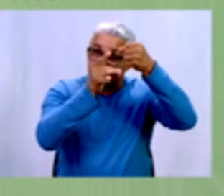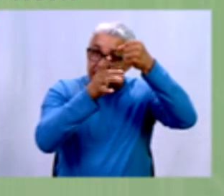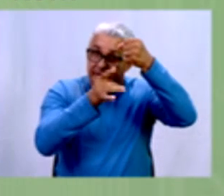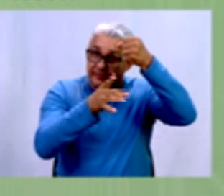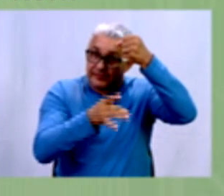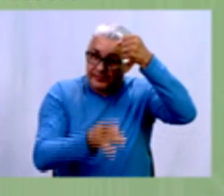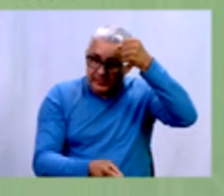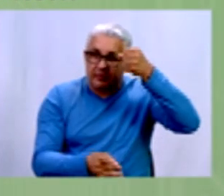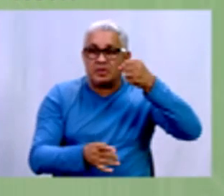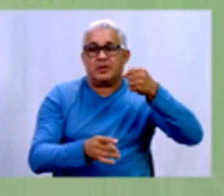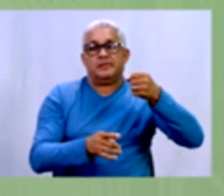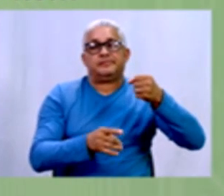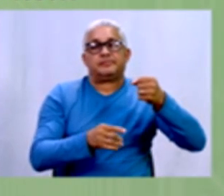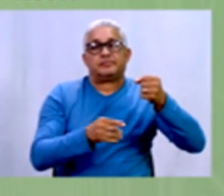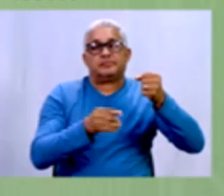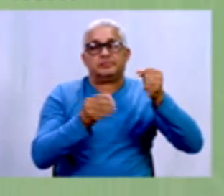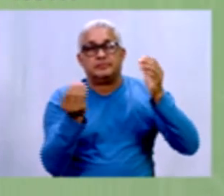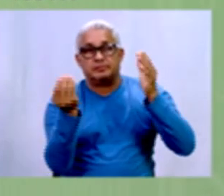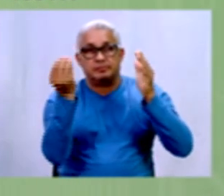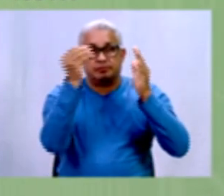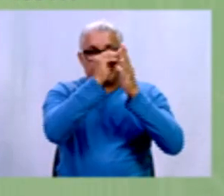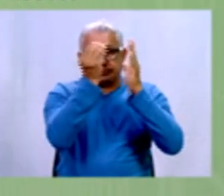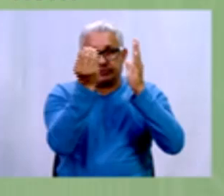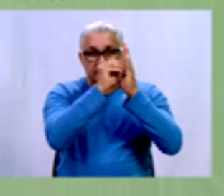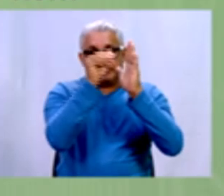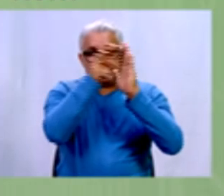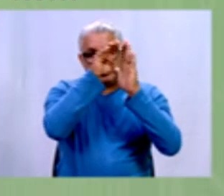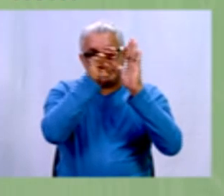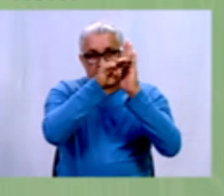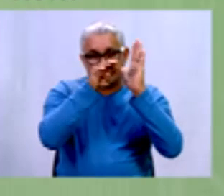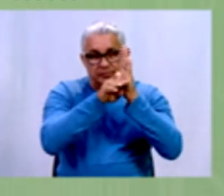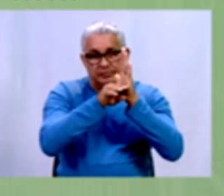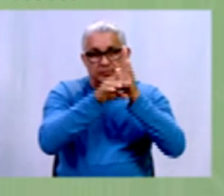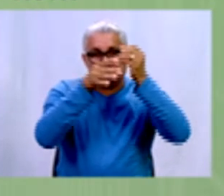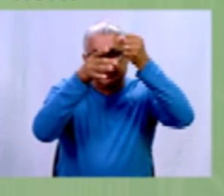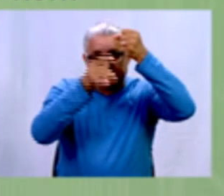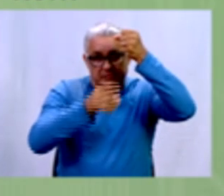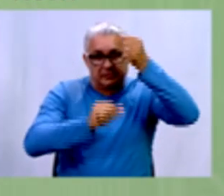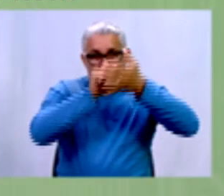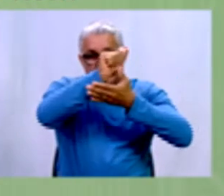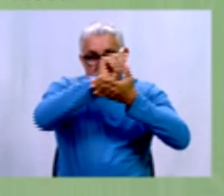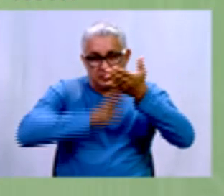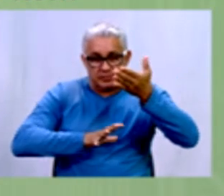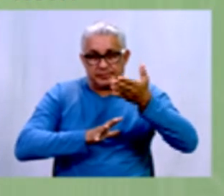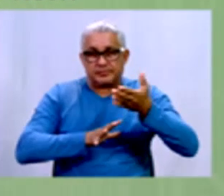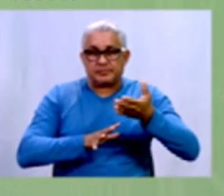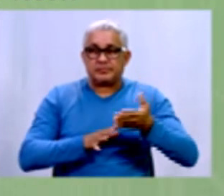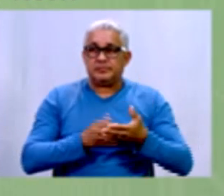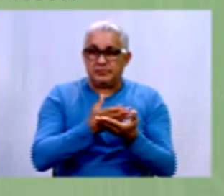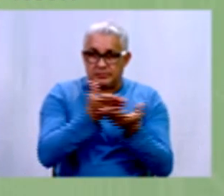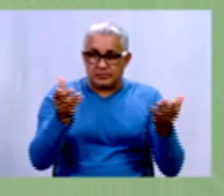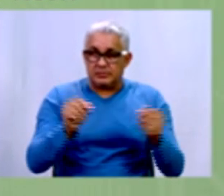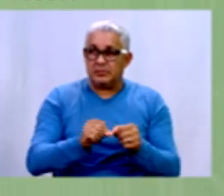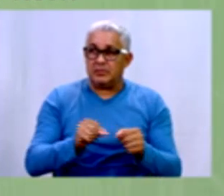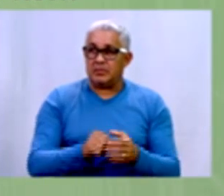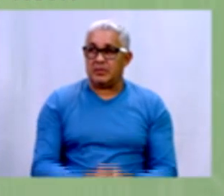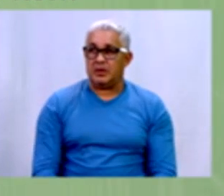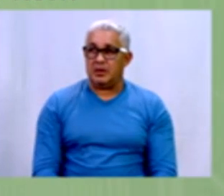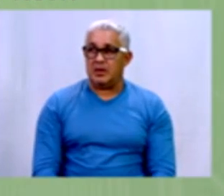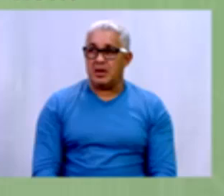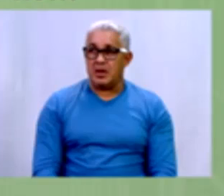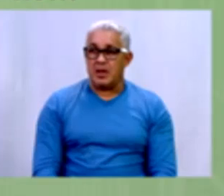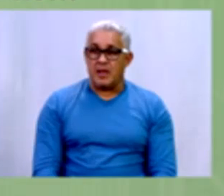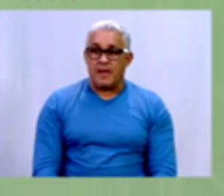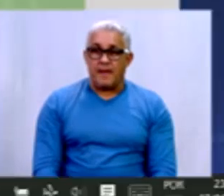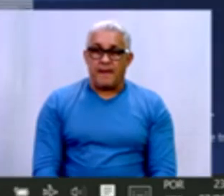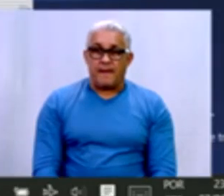Então, relacionando os detalhes das atividades que serão realizadas. Tá? Então,